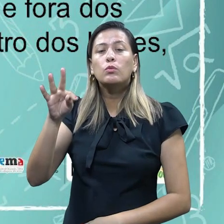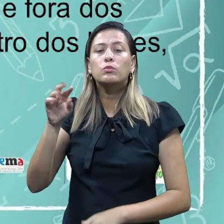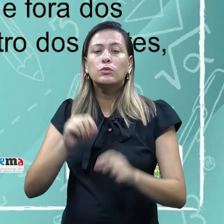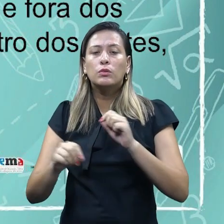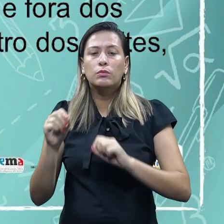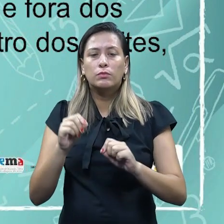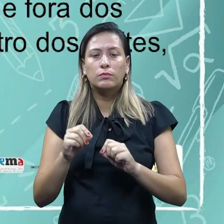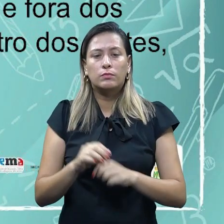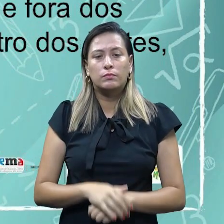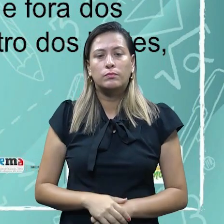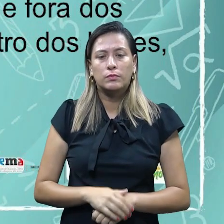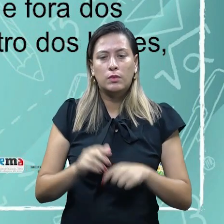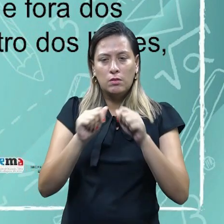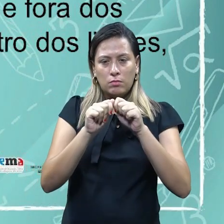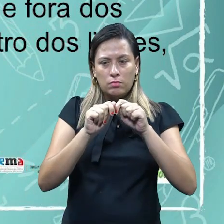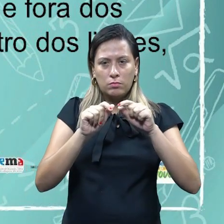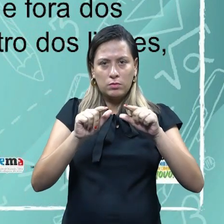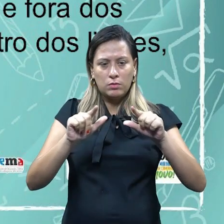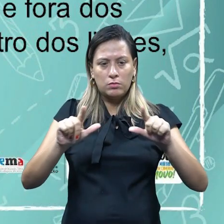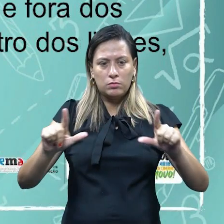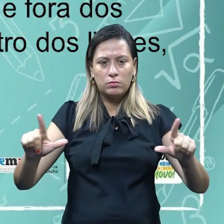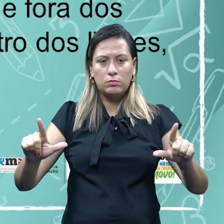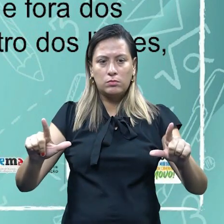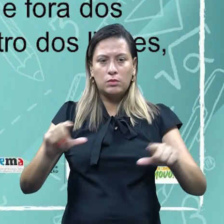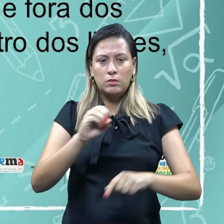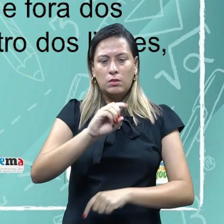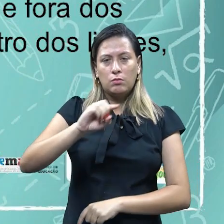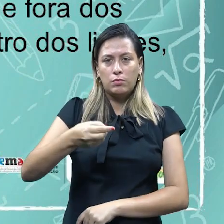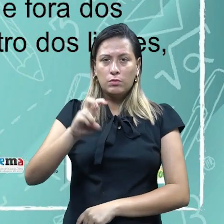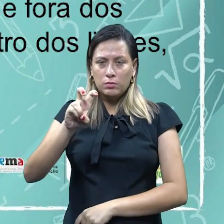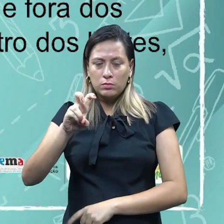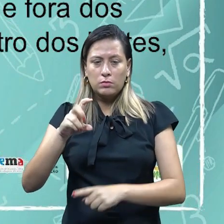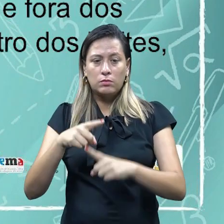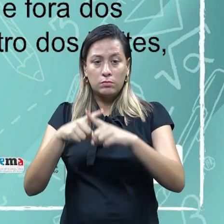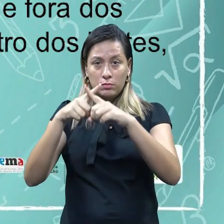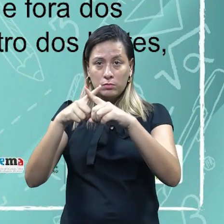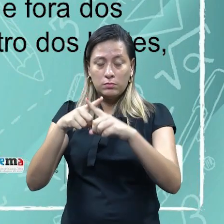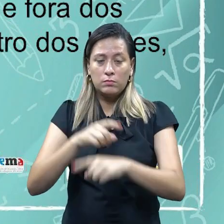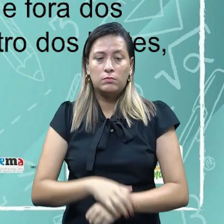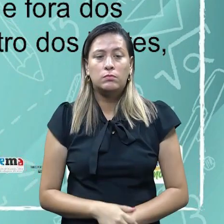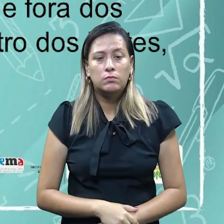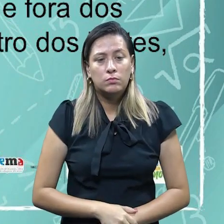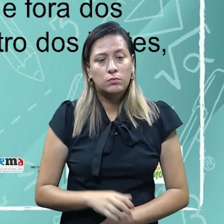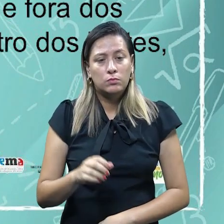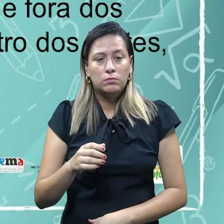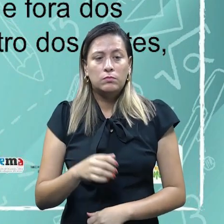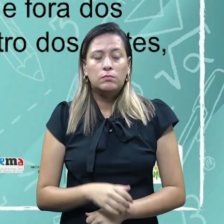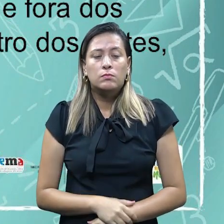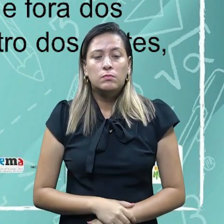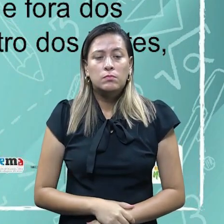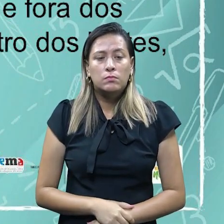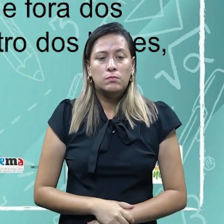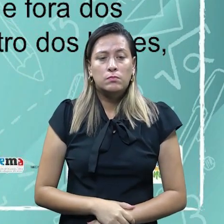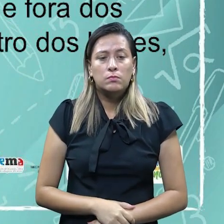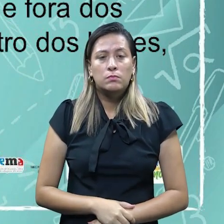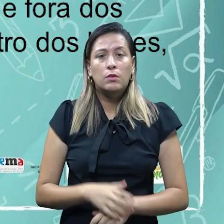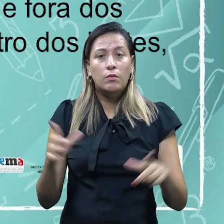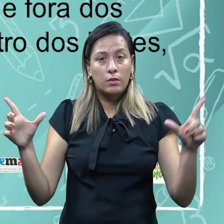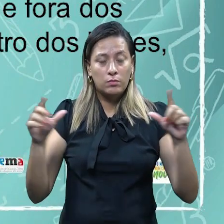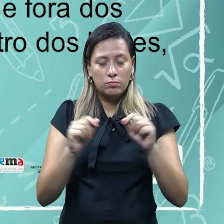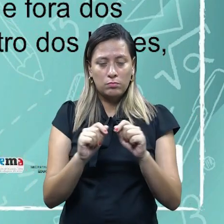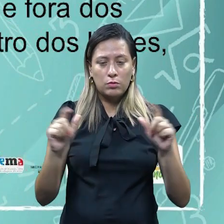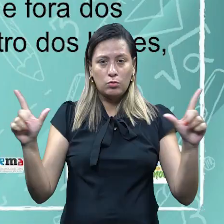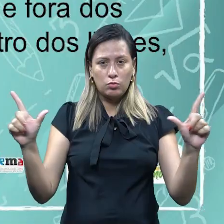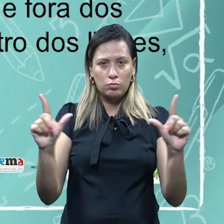Zoom Out afasta a visualização aplicando um valor de escala de 0,5 vezes, ou meio, né? Ele